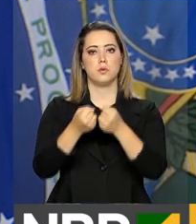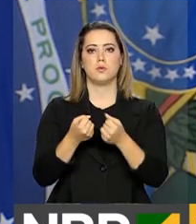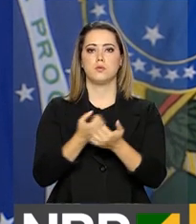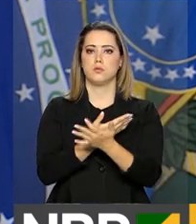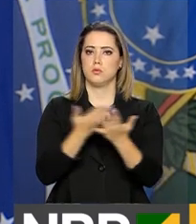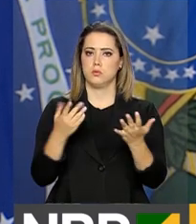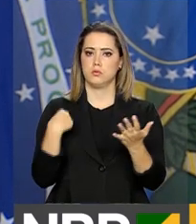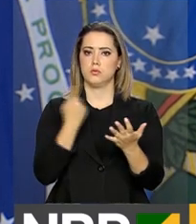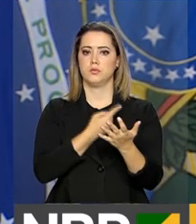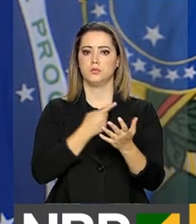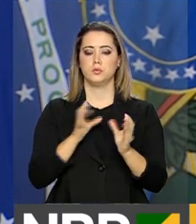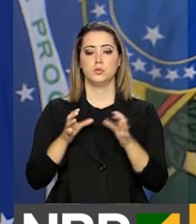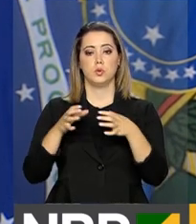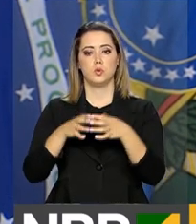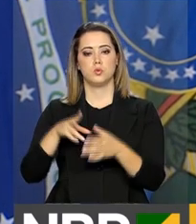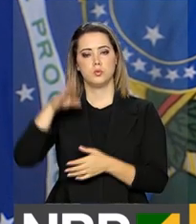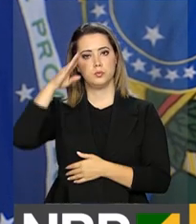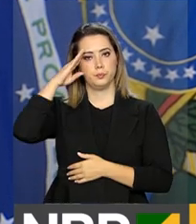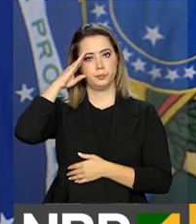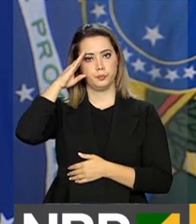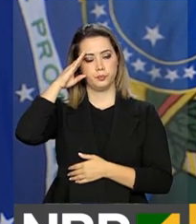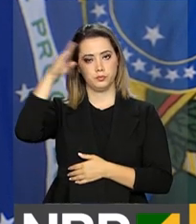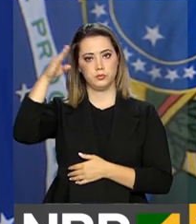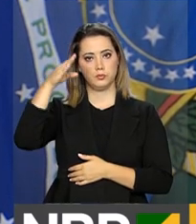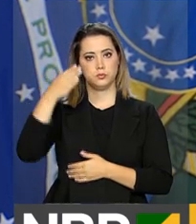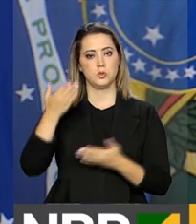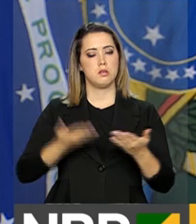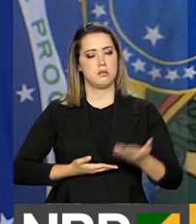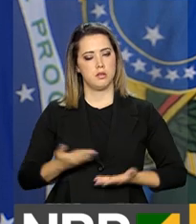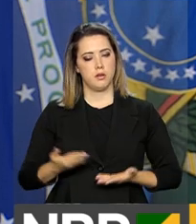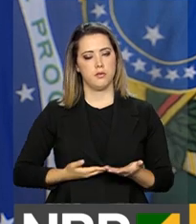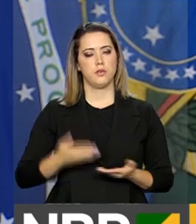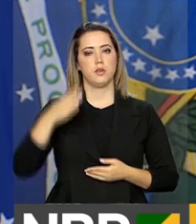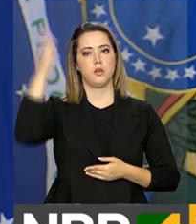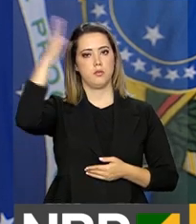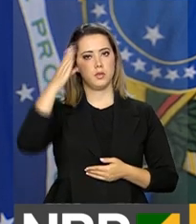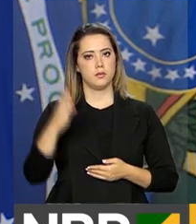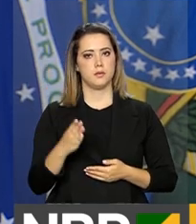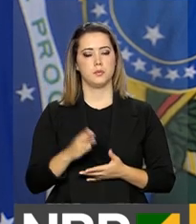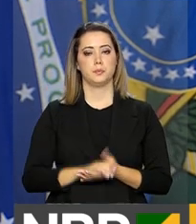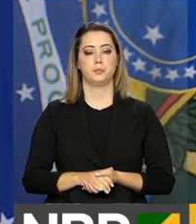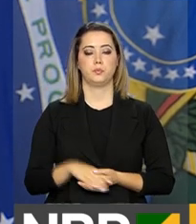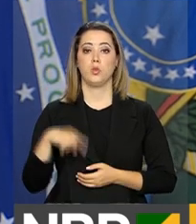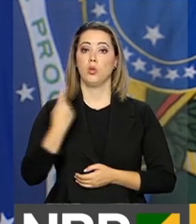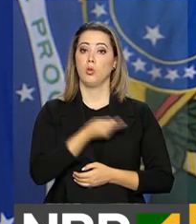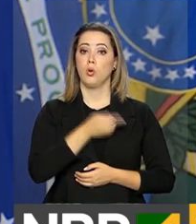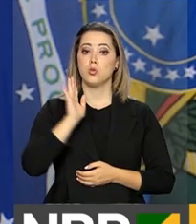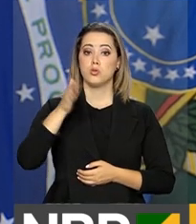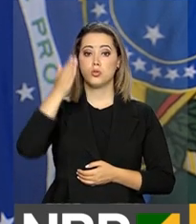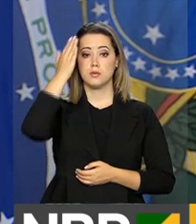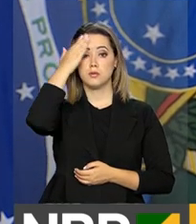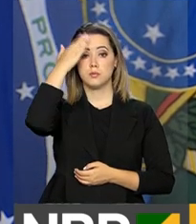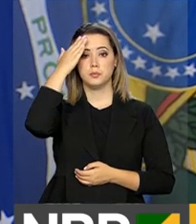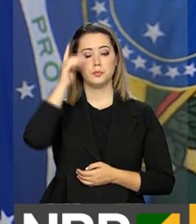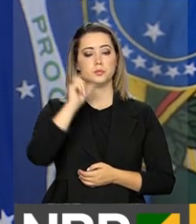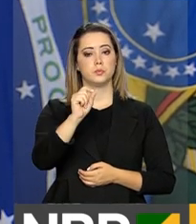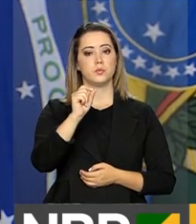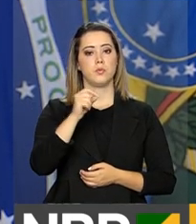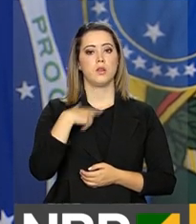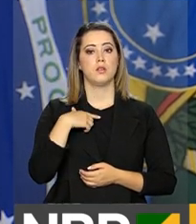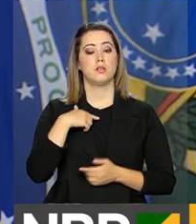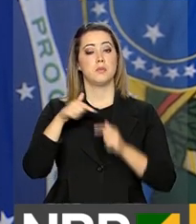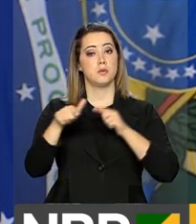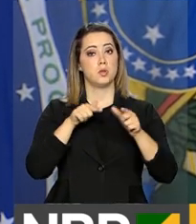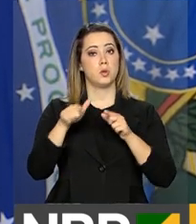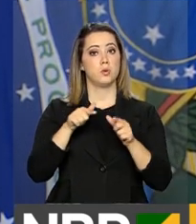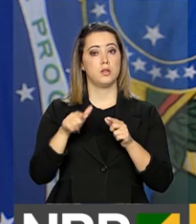com que nossas Forças Armadas servem ao Brasil. Nós todos sabemos que a carreira